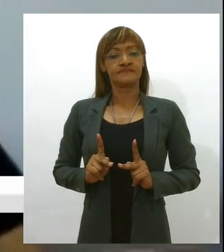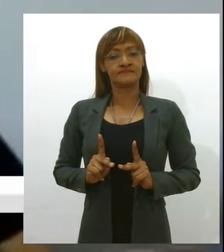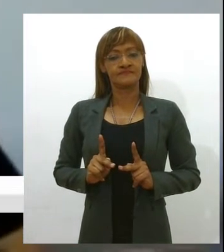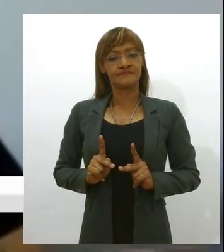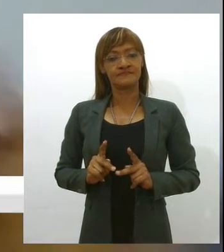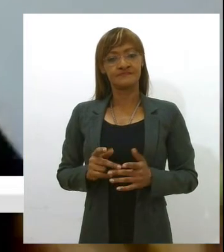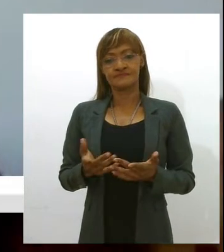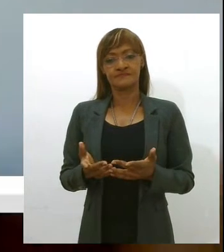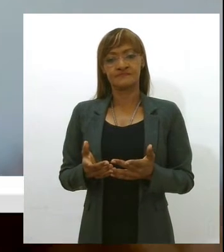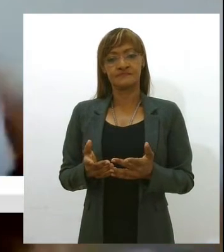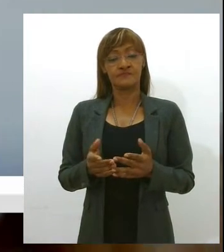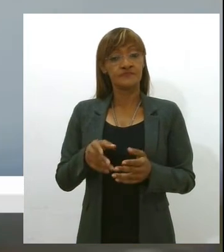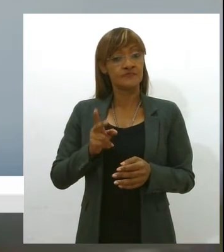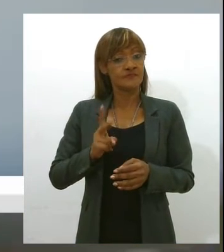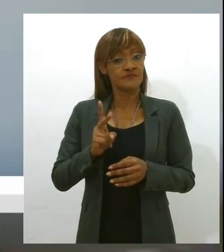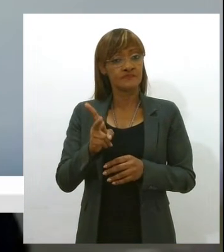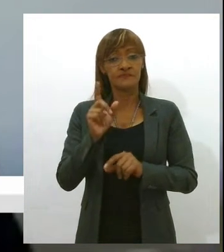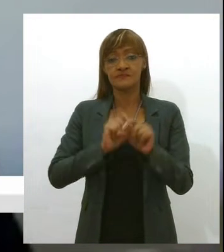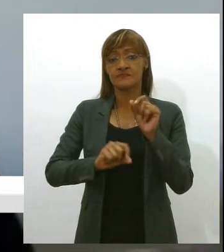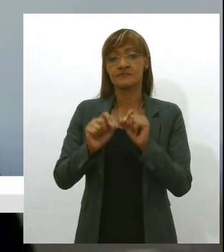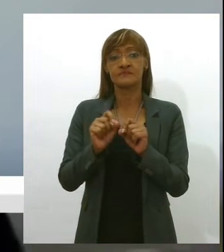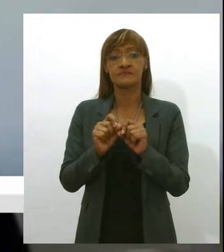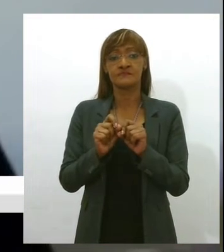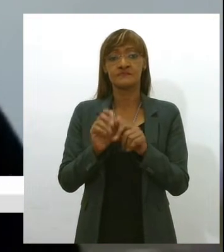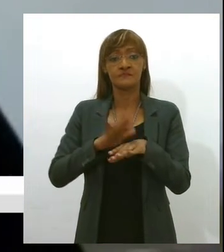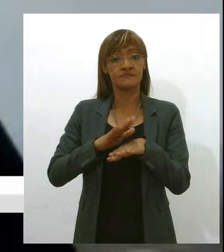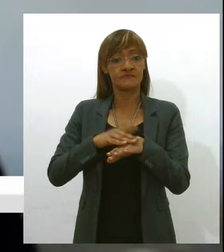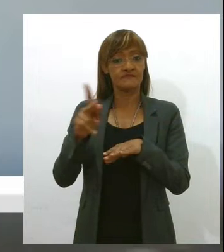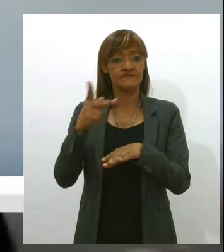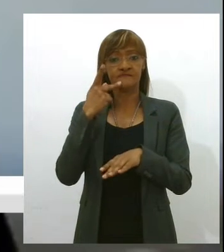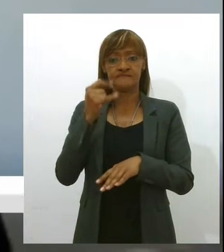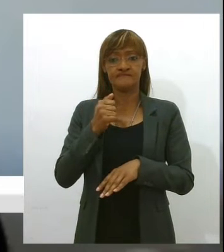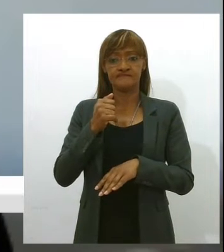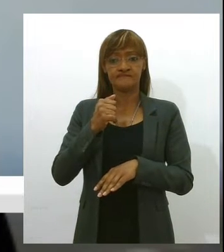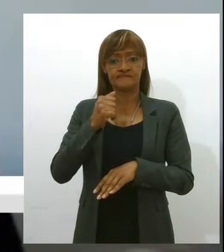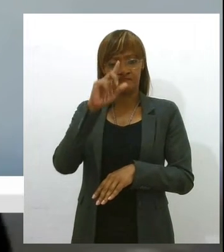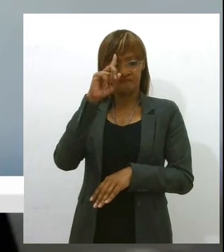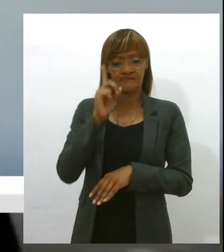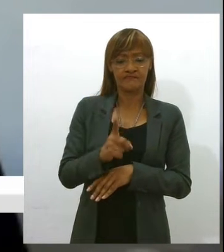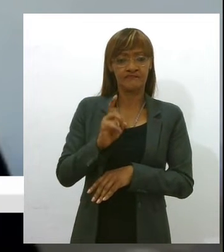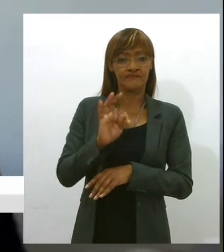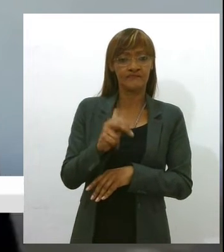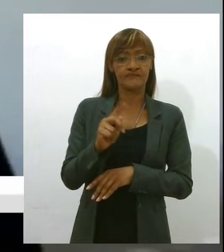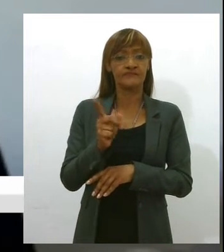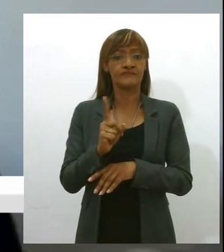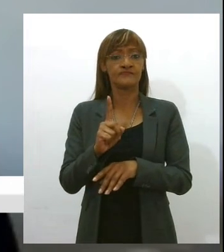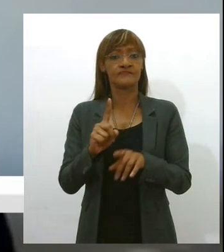da gente teve esse pai. Meu pai não é um pai autoritário, mas eu vi acontecendo muito isso, assim, aquela frase, assim,